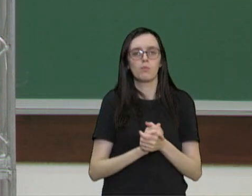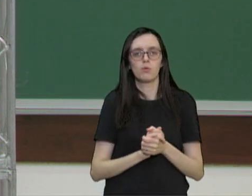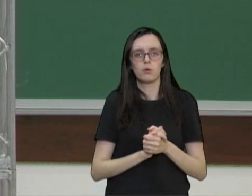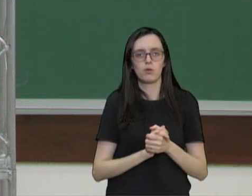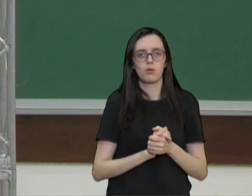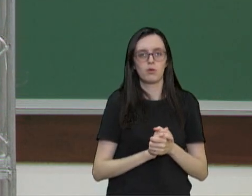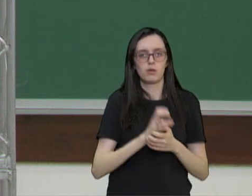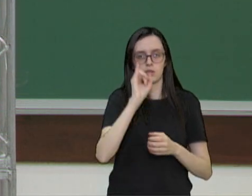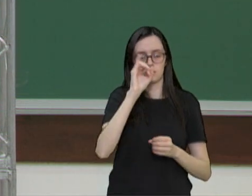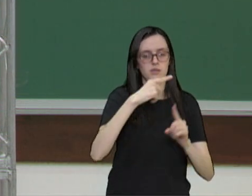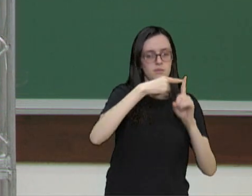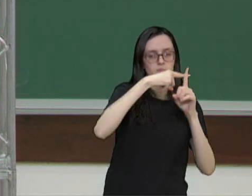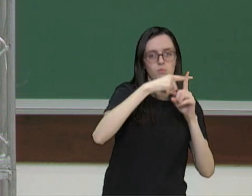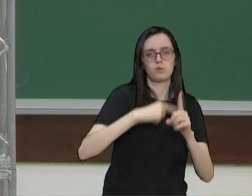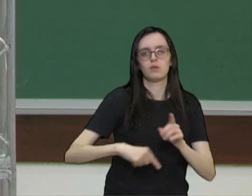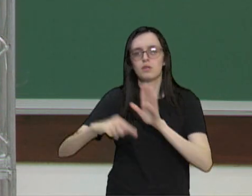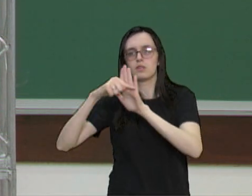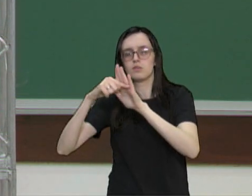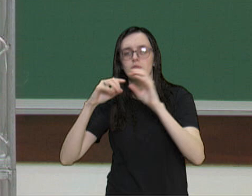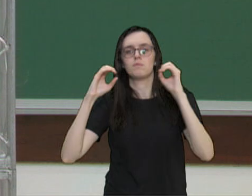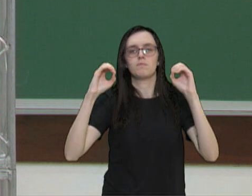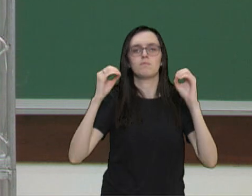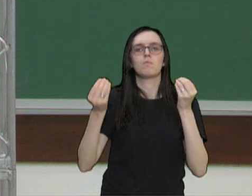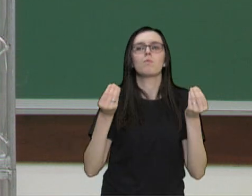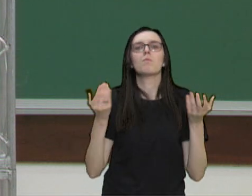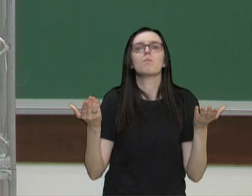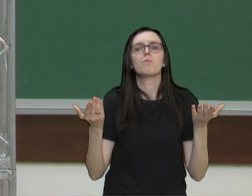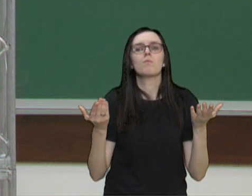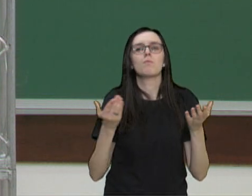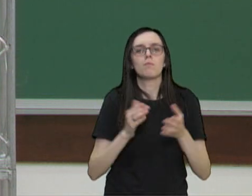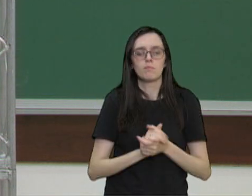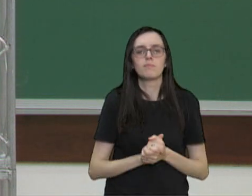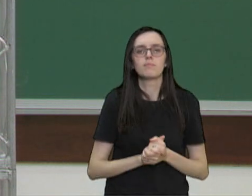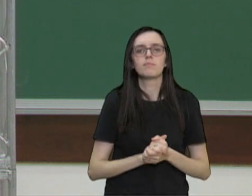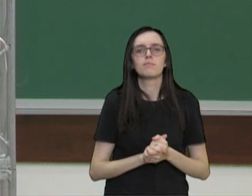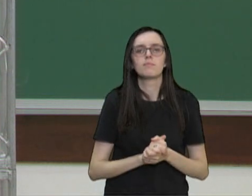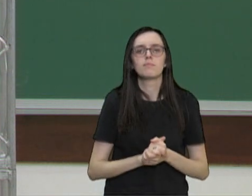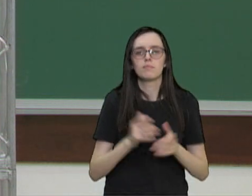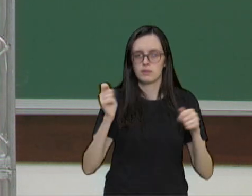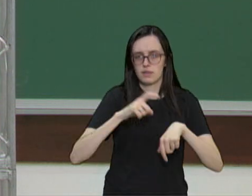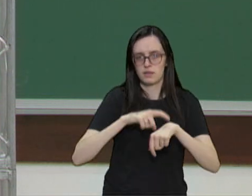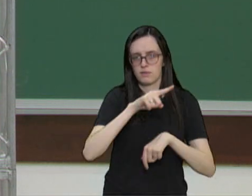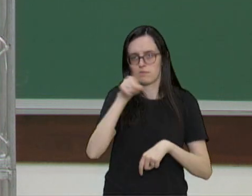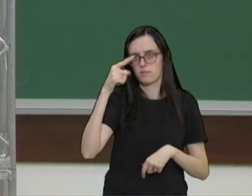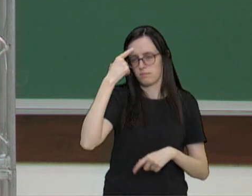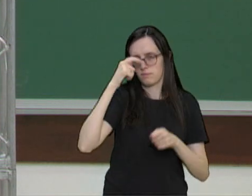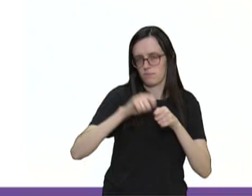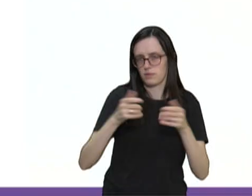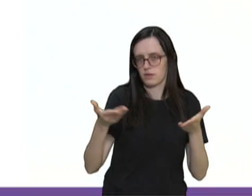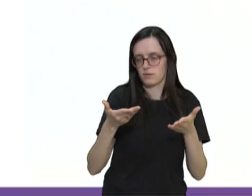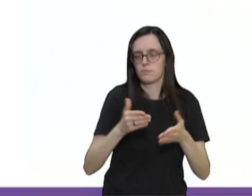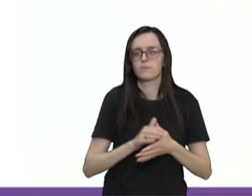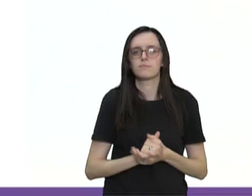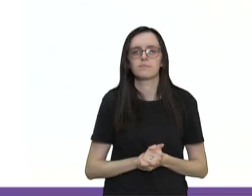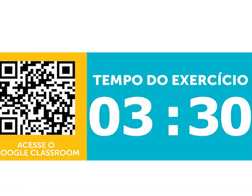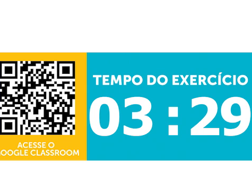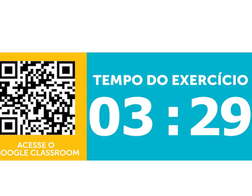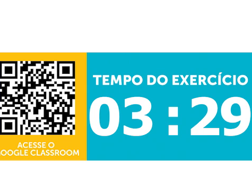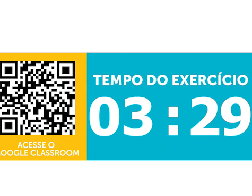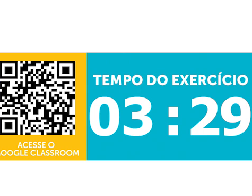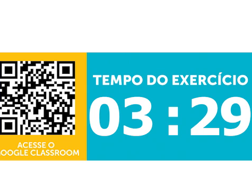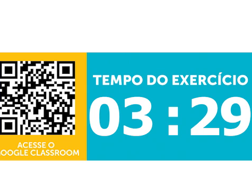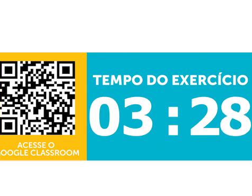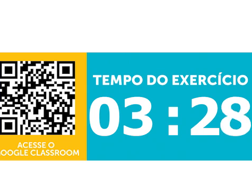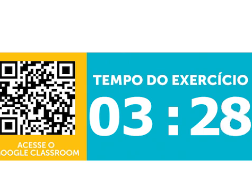uma carga positiva e uma negativa, e uma carga negativa? Tempinho para vocês fazerem.